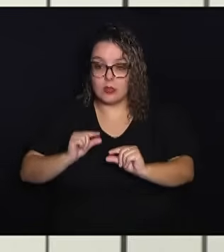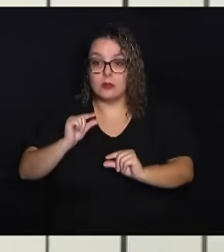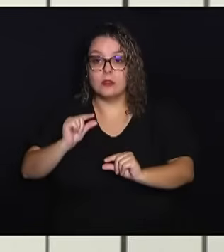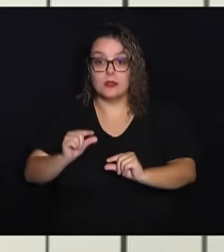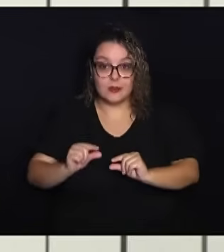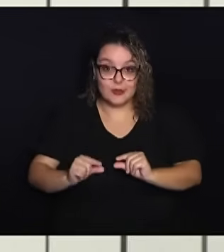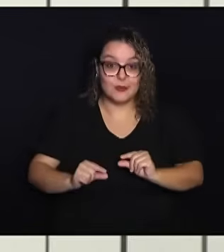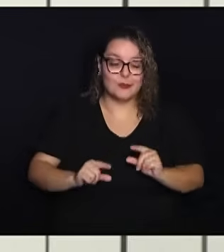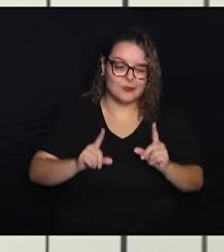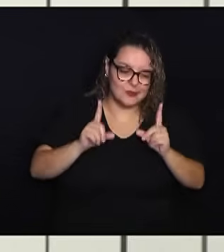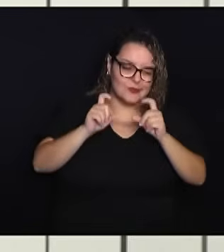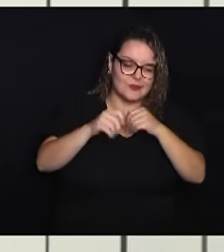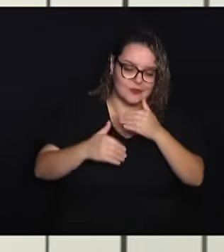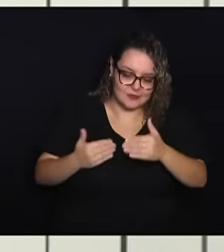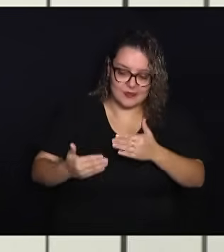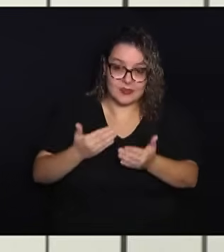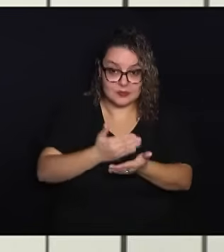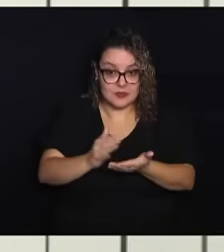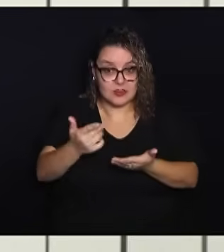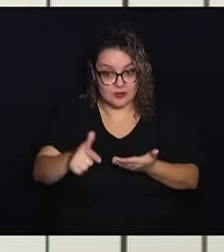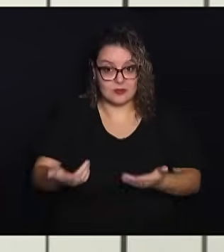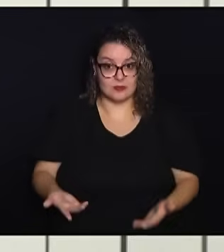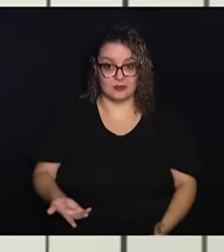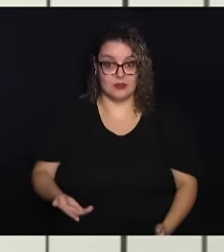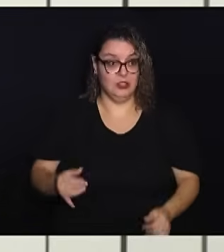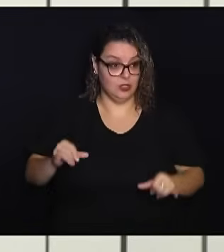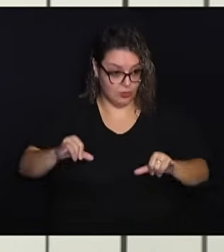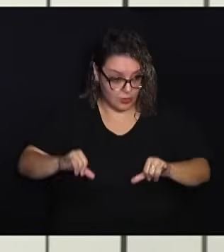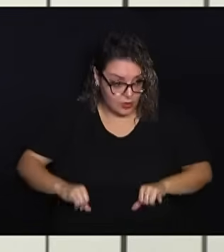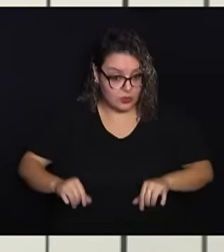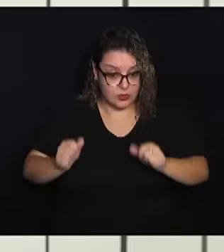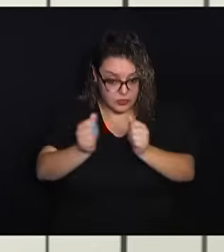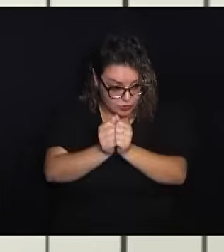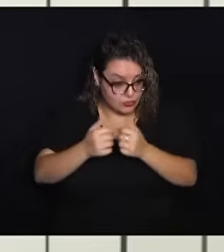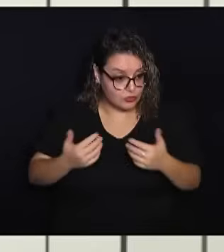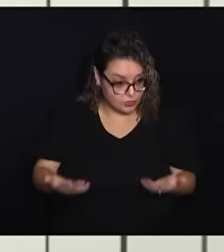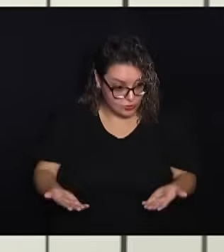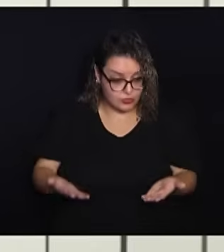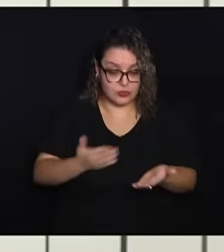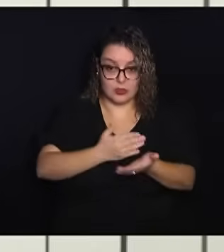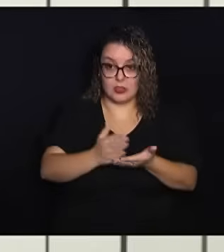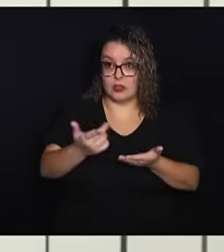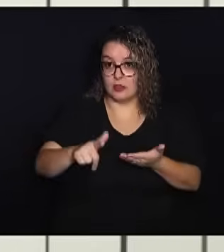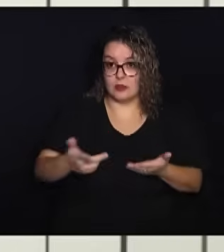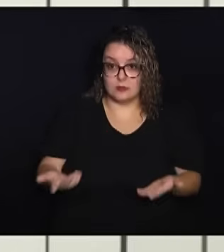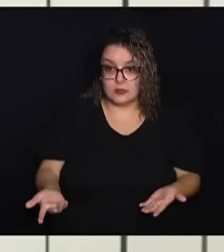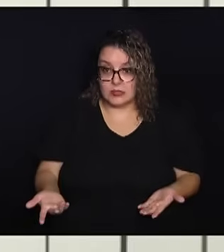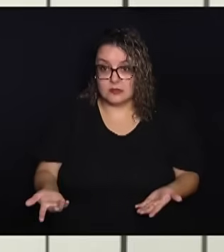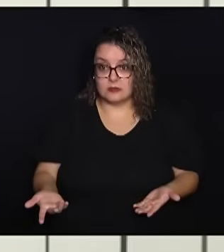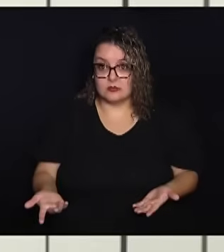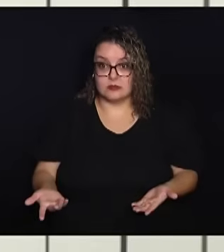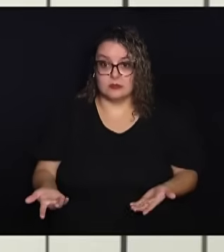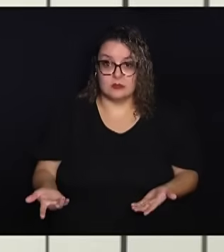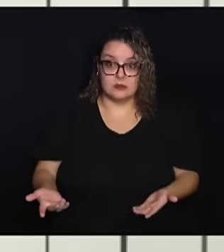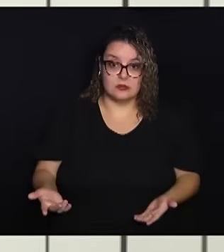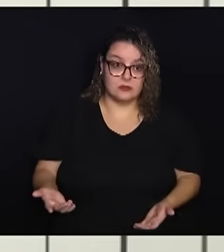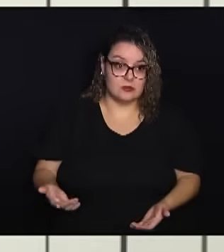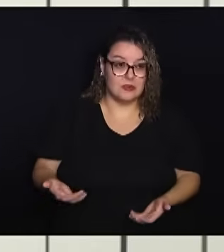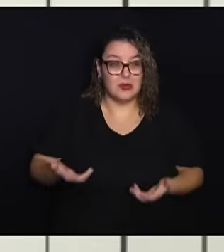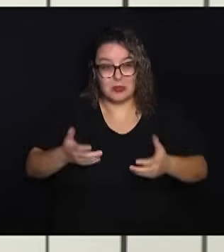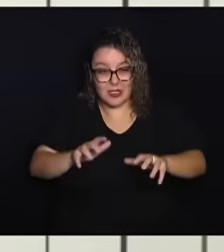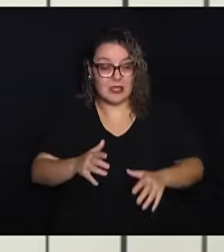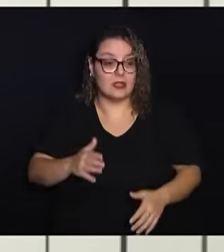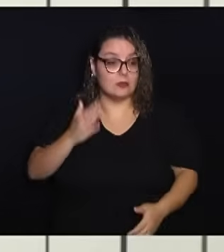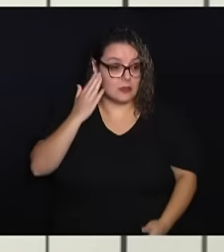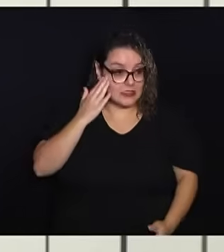trancos e barrancos, recomeçar com a dor, recomeçar, ou de repente, sem querer, mas sabendo